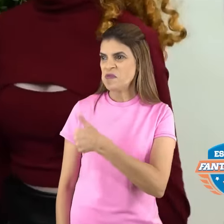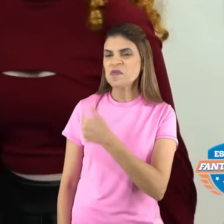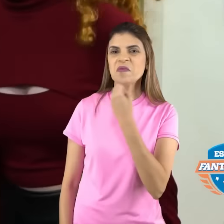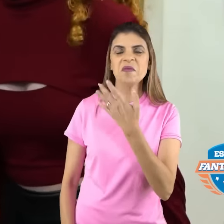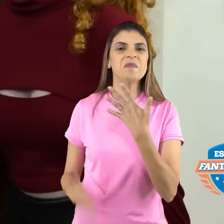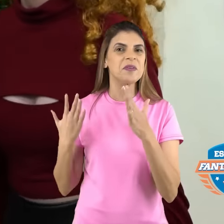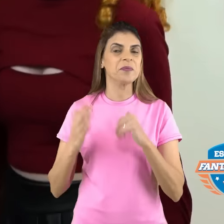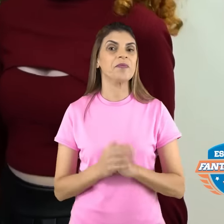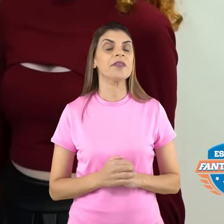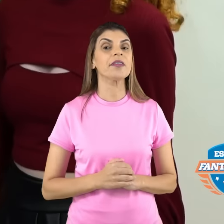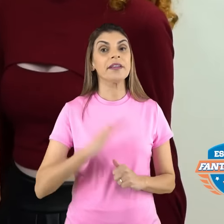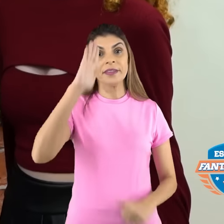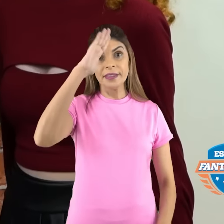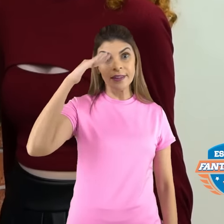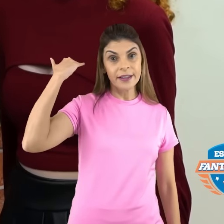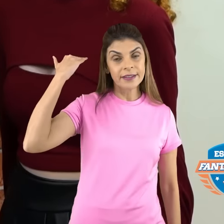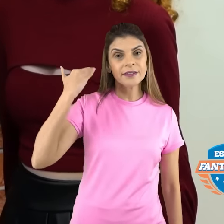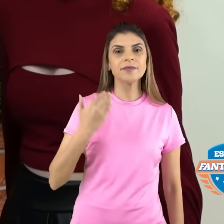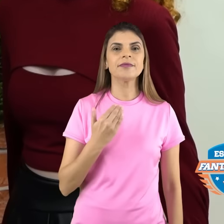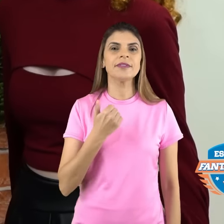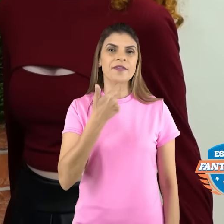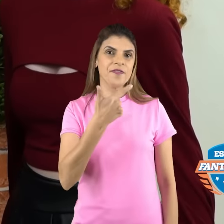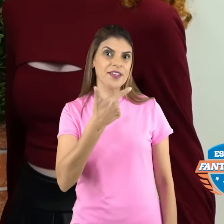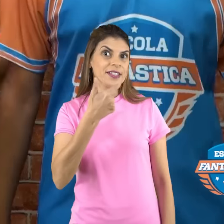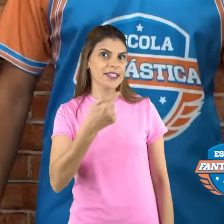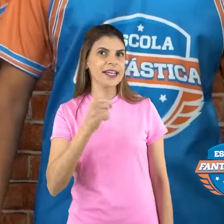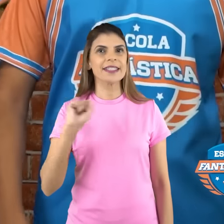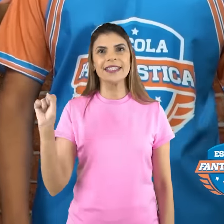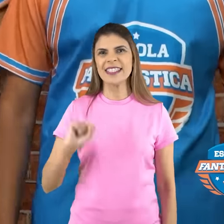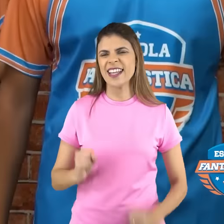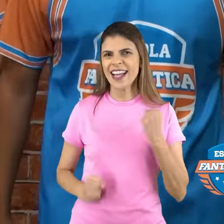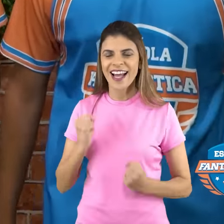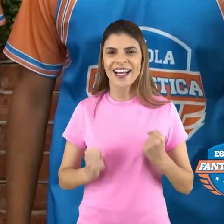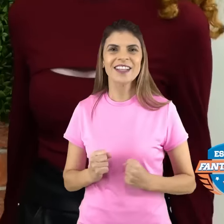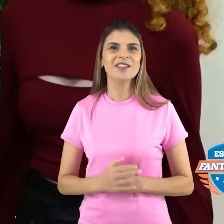exatamente. Daniel fez em 27 segundos. É.